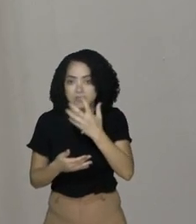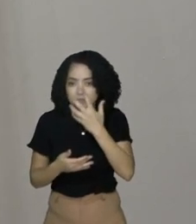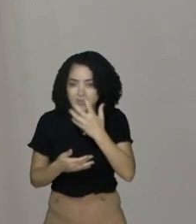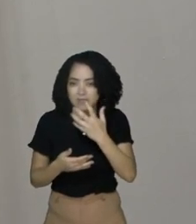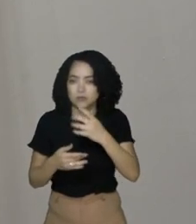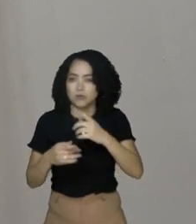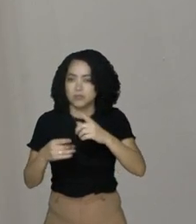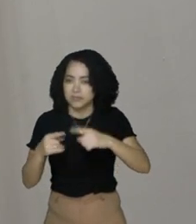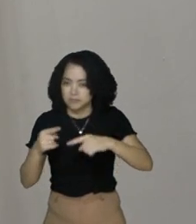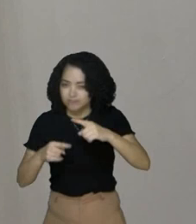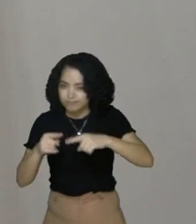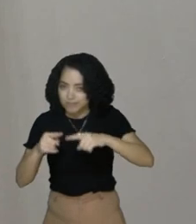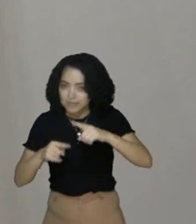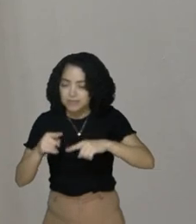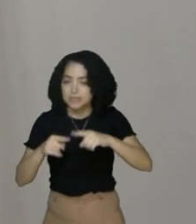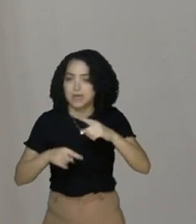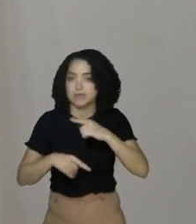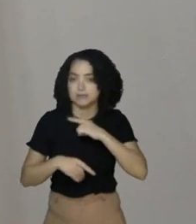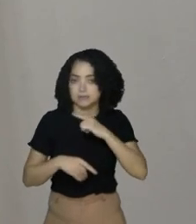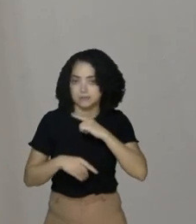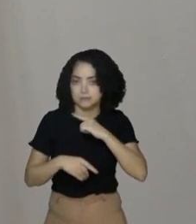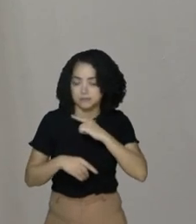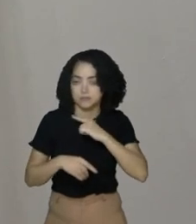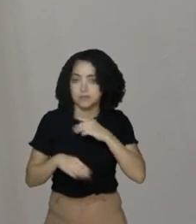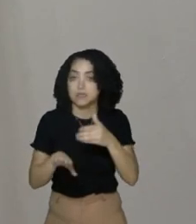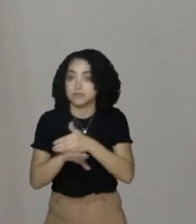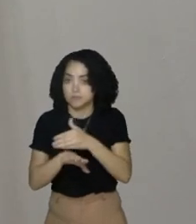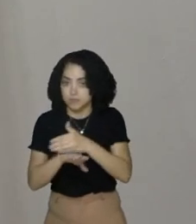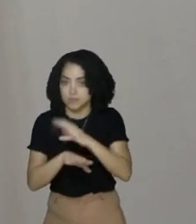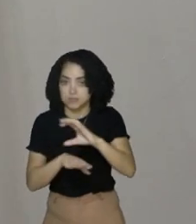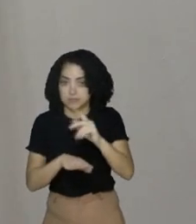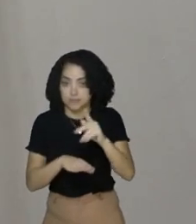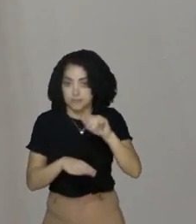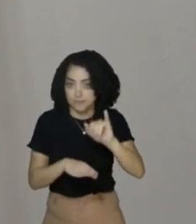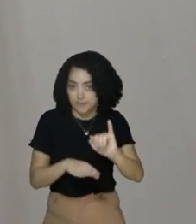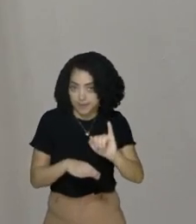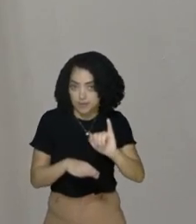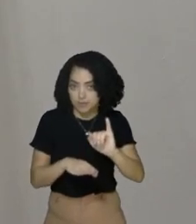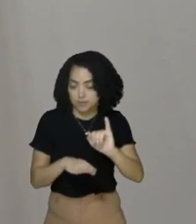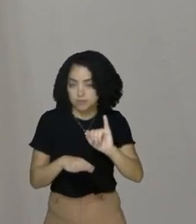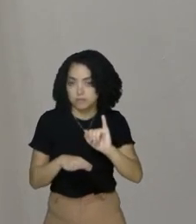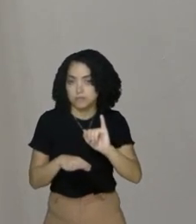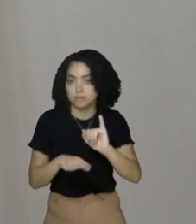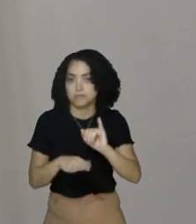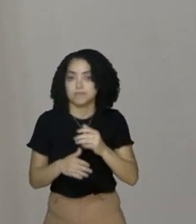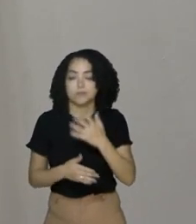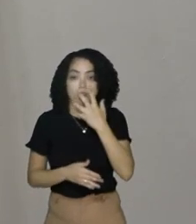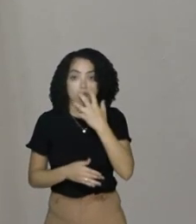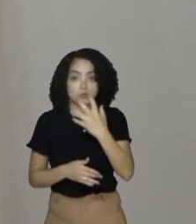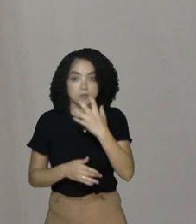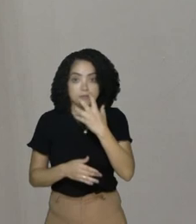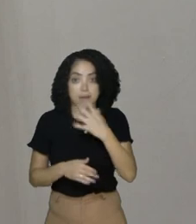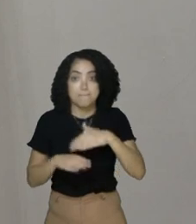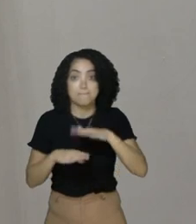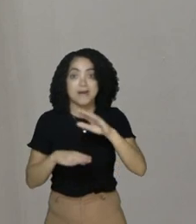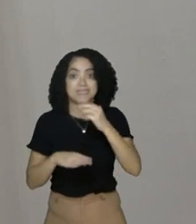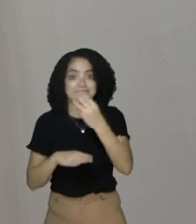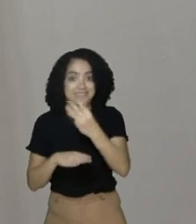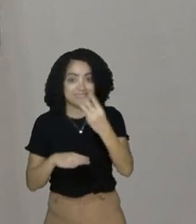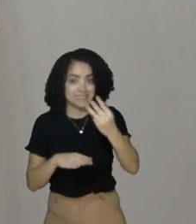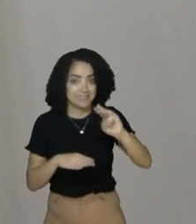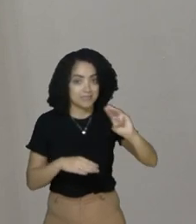senhor participou com a gente da CPI dos respiradores. Mais 33